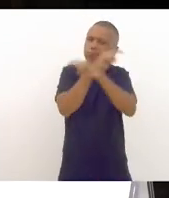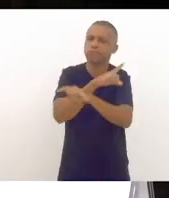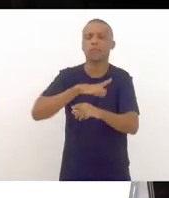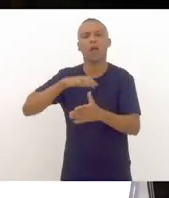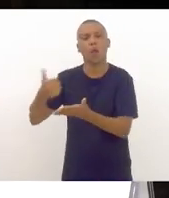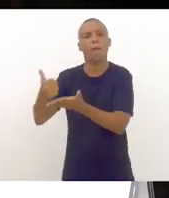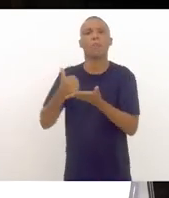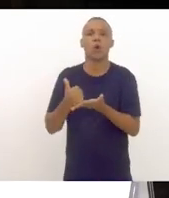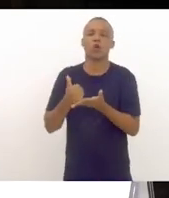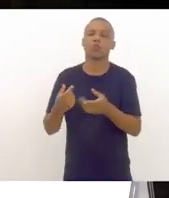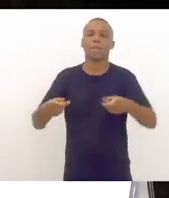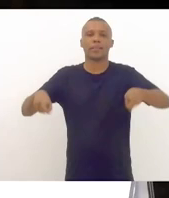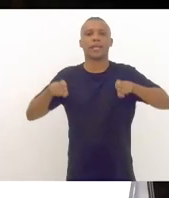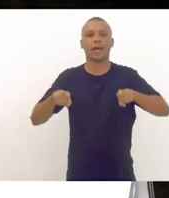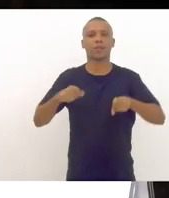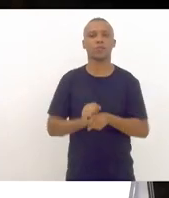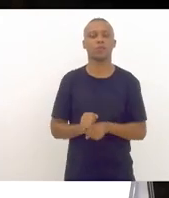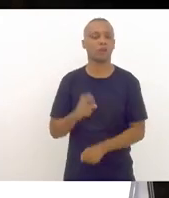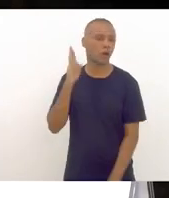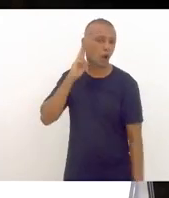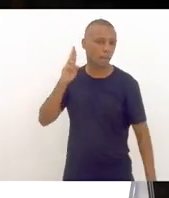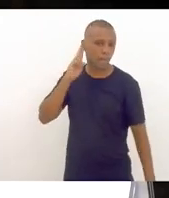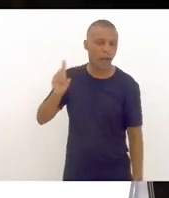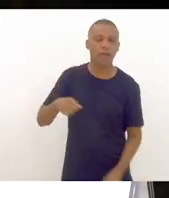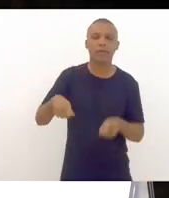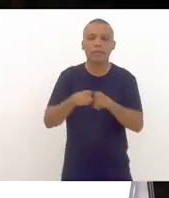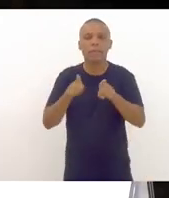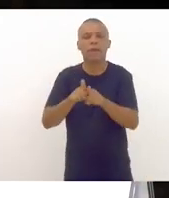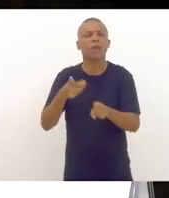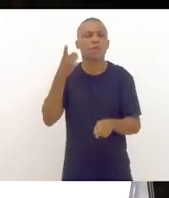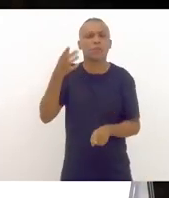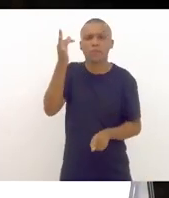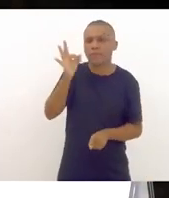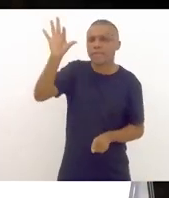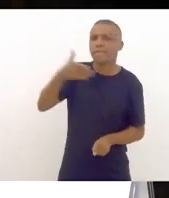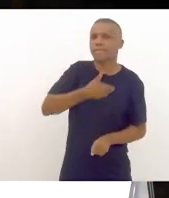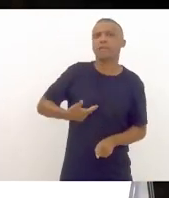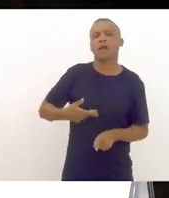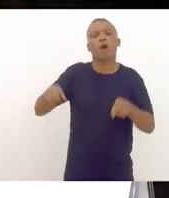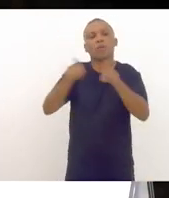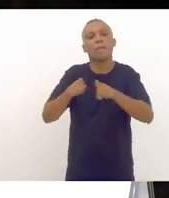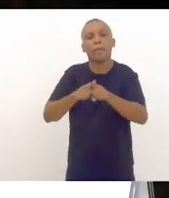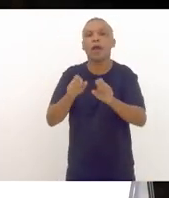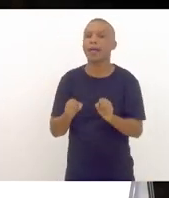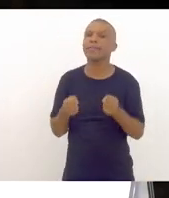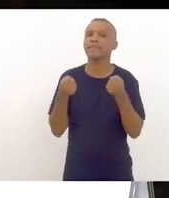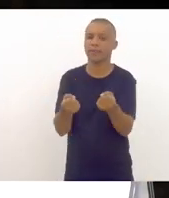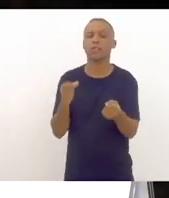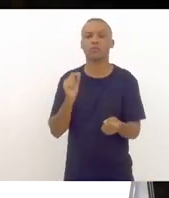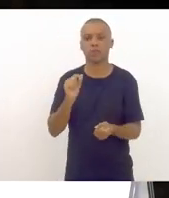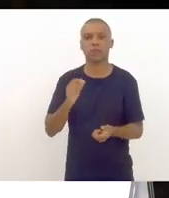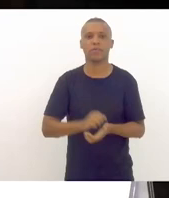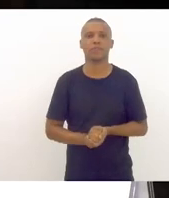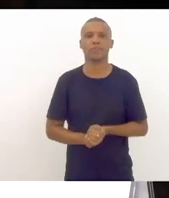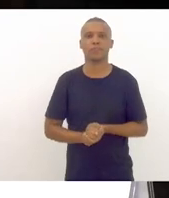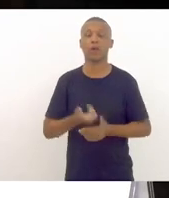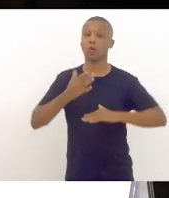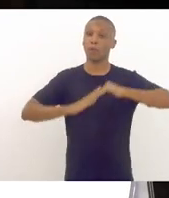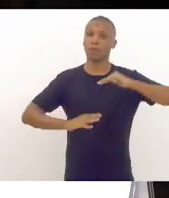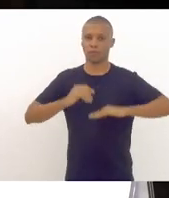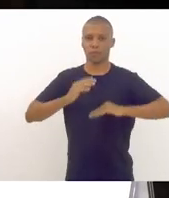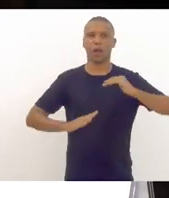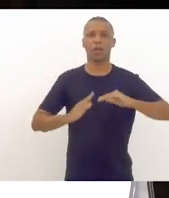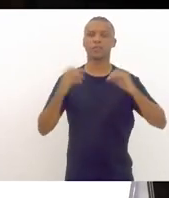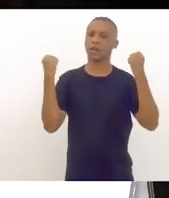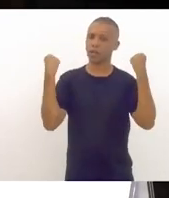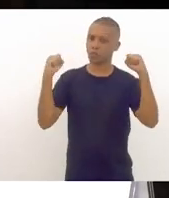mandato tanto do senador Romário quanto era deputado federal também. Também a defesa dos profissionais de educação física,